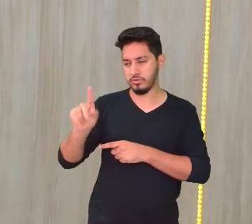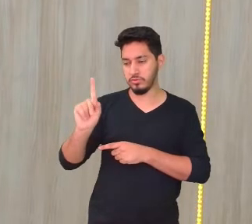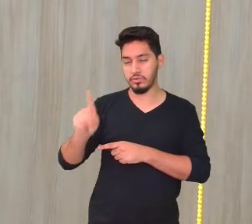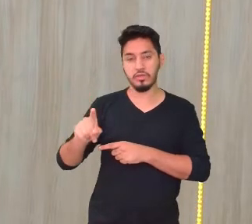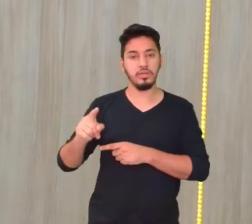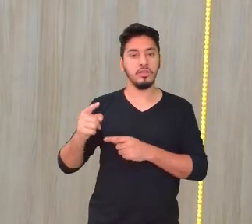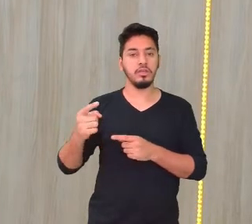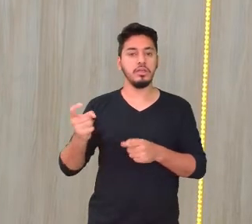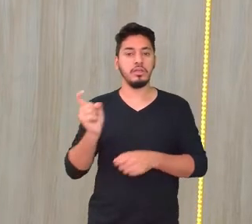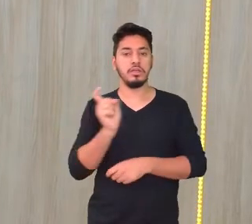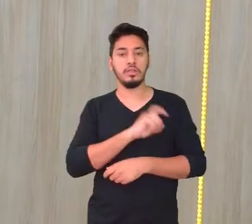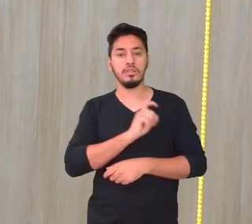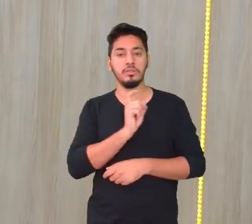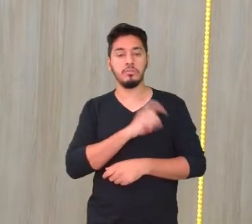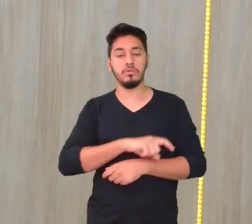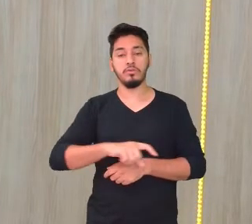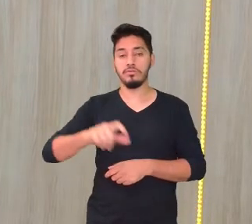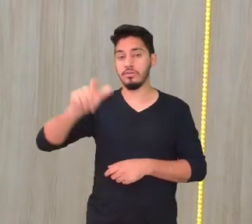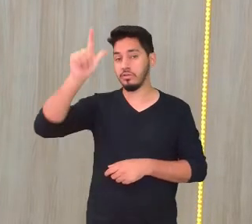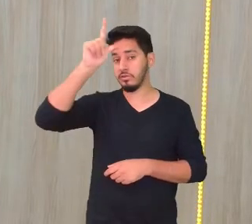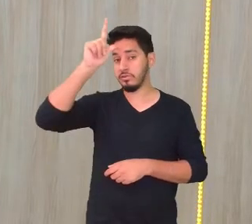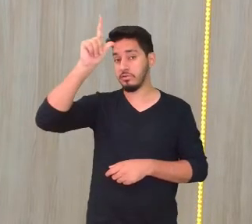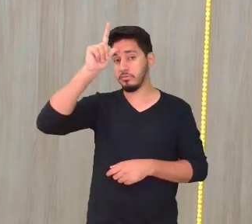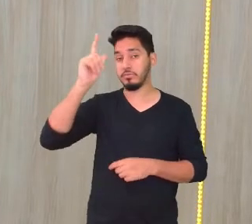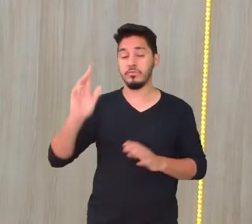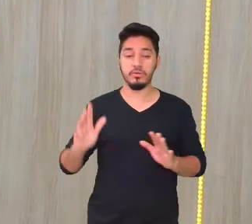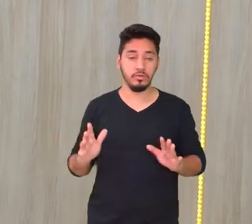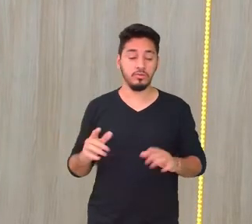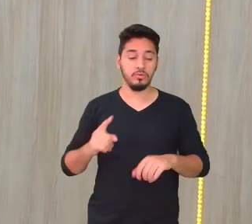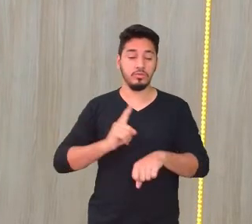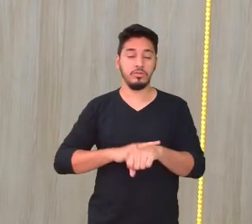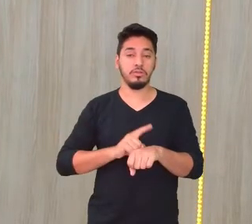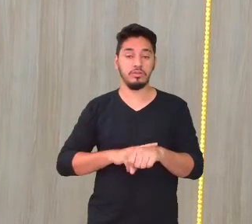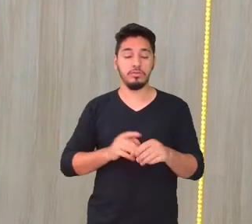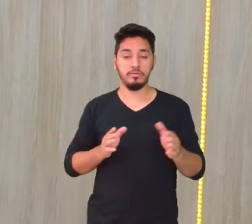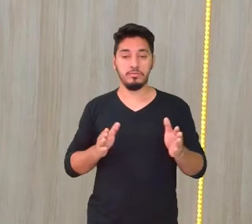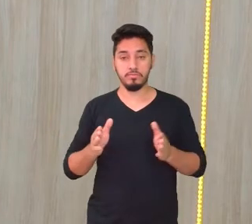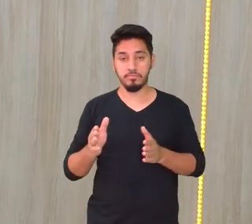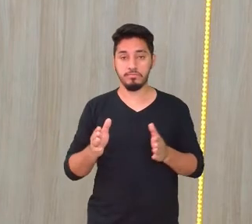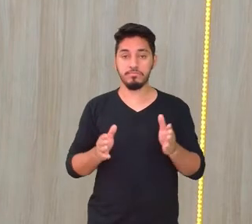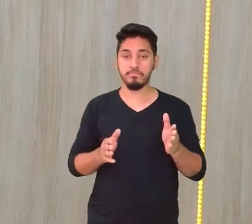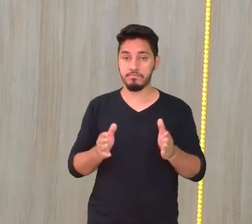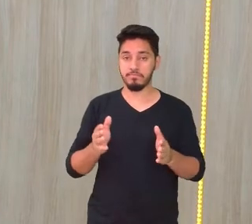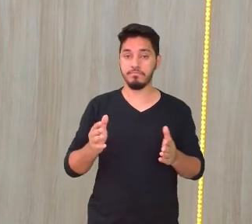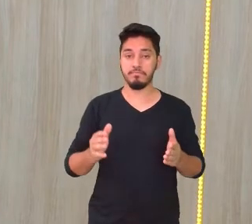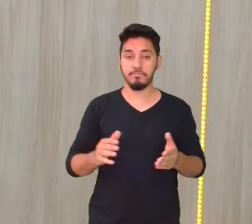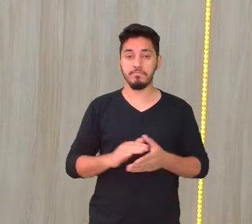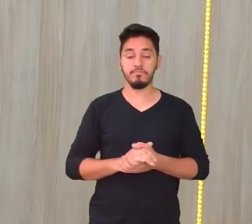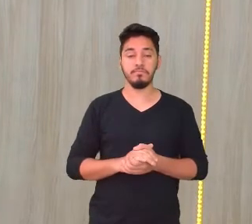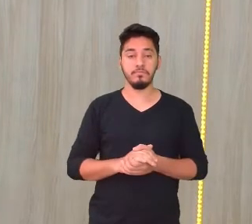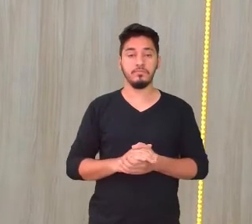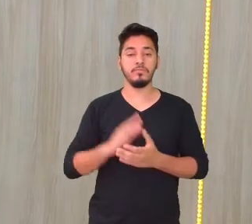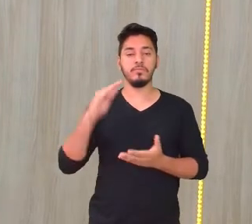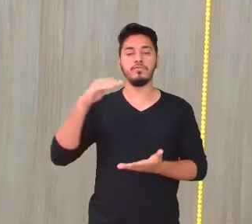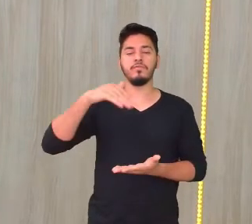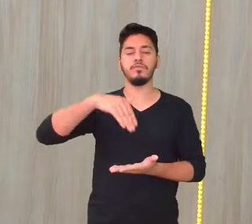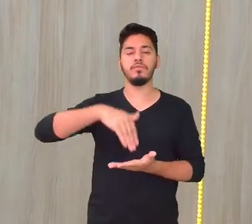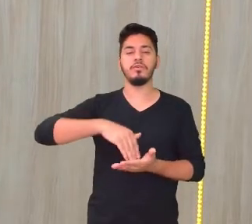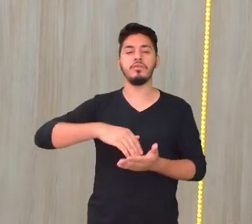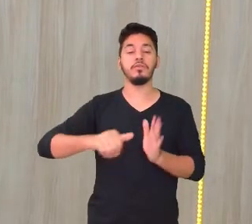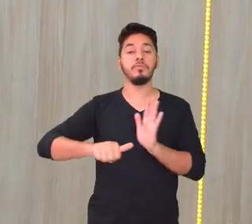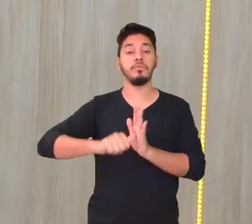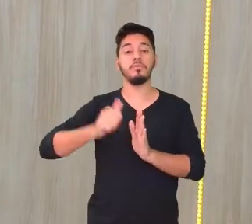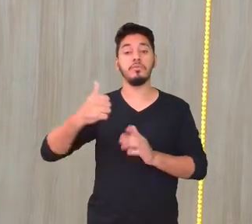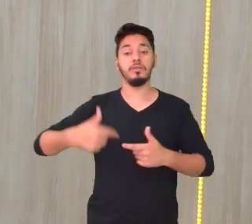que impuseram duras penas sobre a Alemanha durante aquele período, né, a final da Primeira